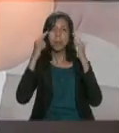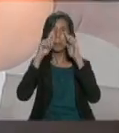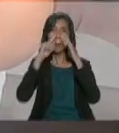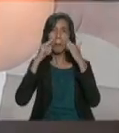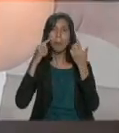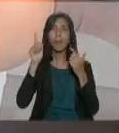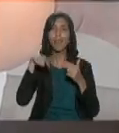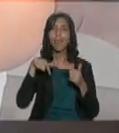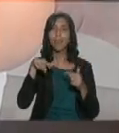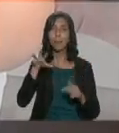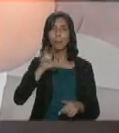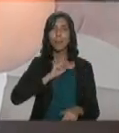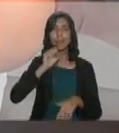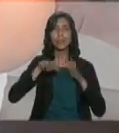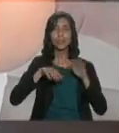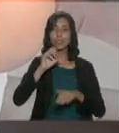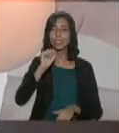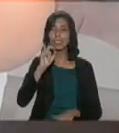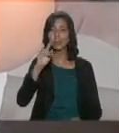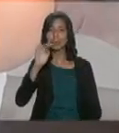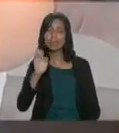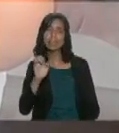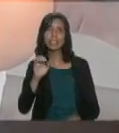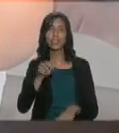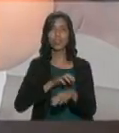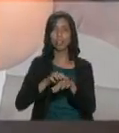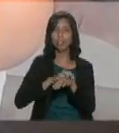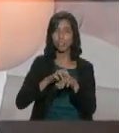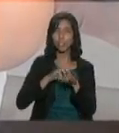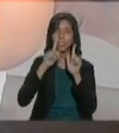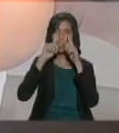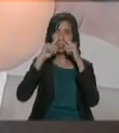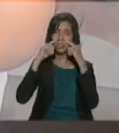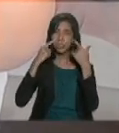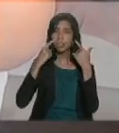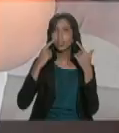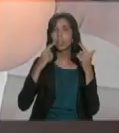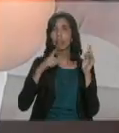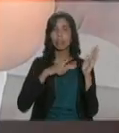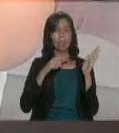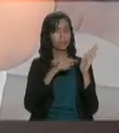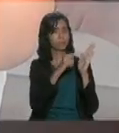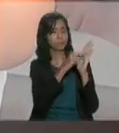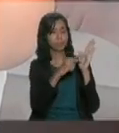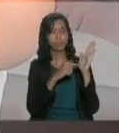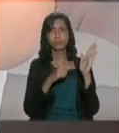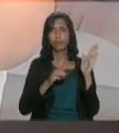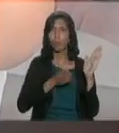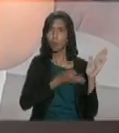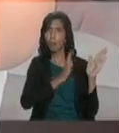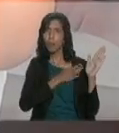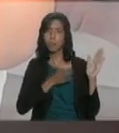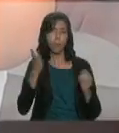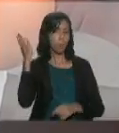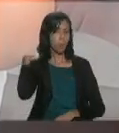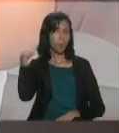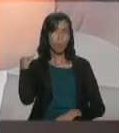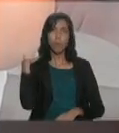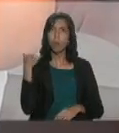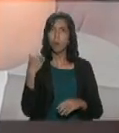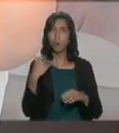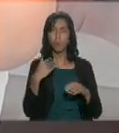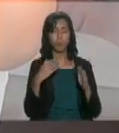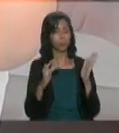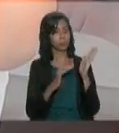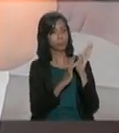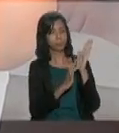e paranasais, onde a criança tem, às vezes, muita sinusite, muita alergia. Então, você tem coração, pulmão, todo o meio do